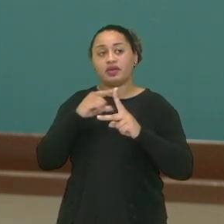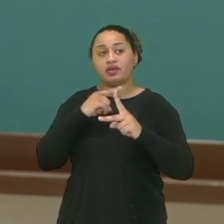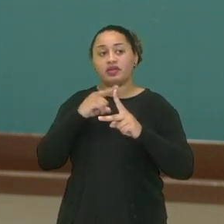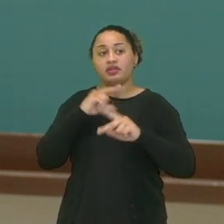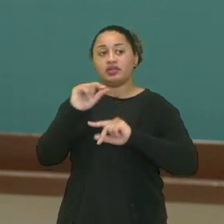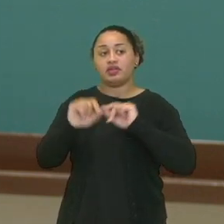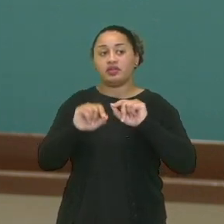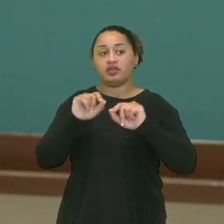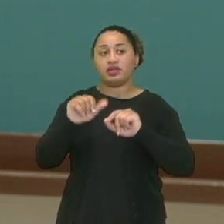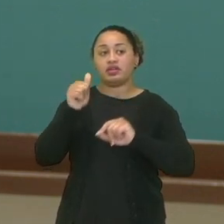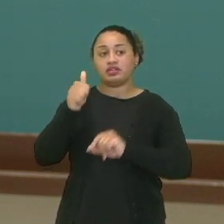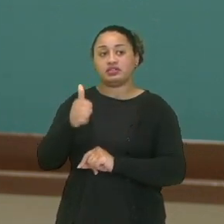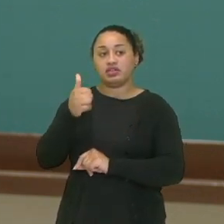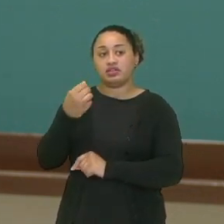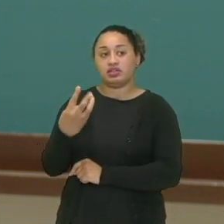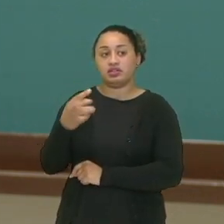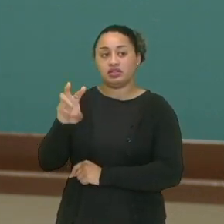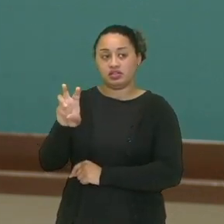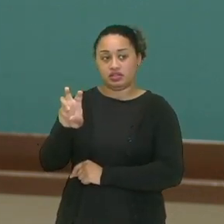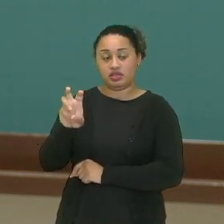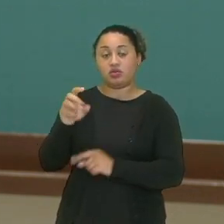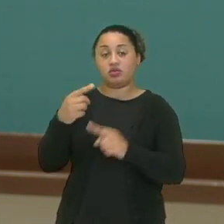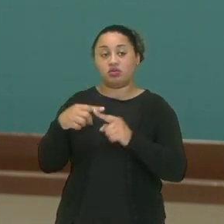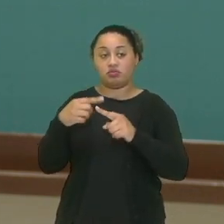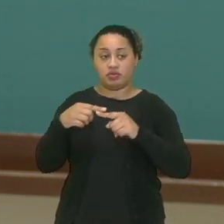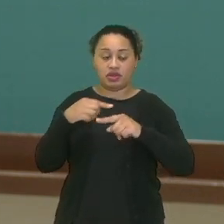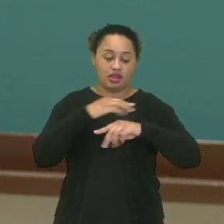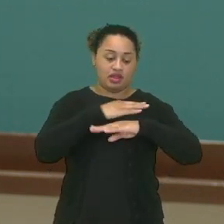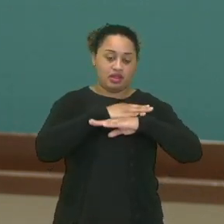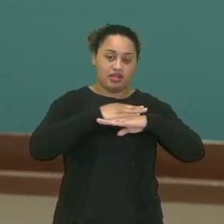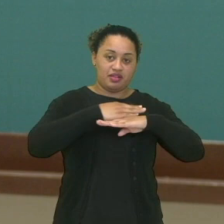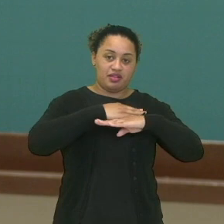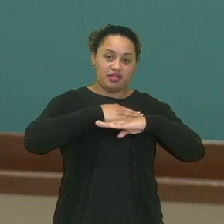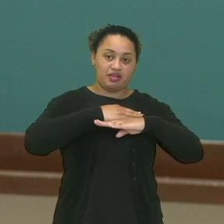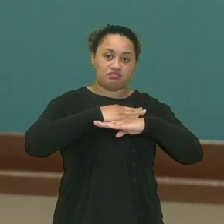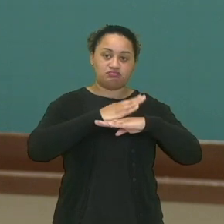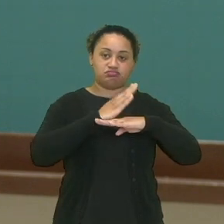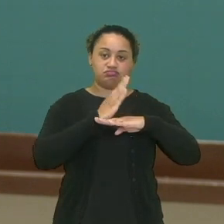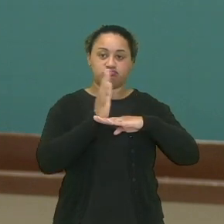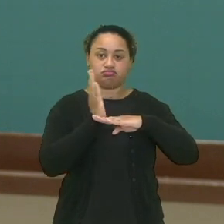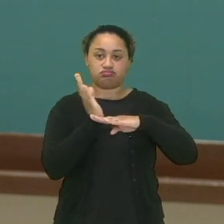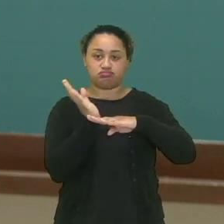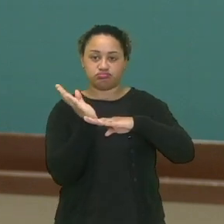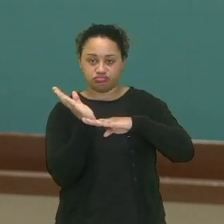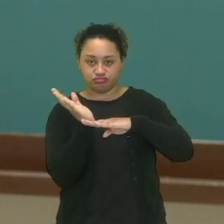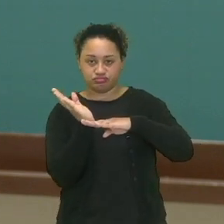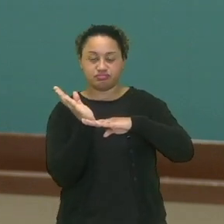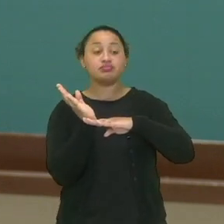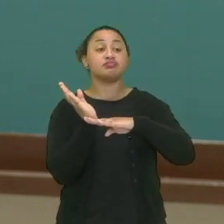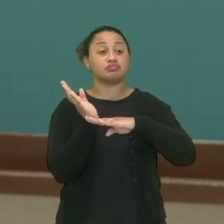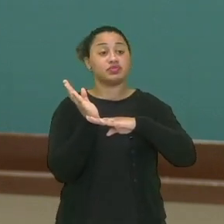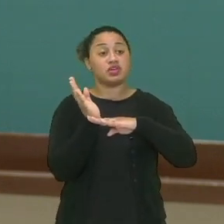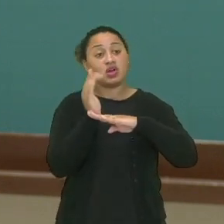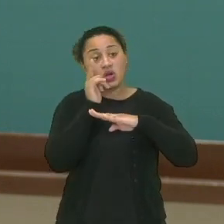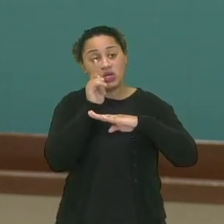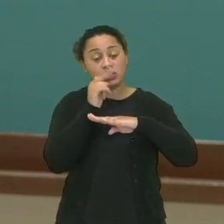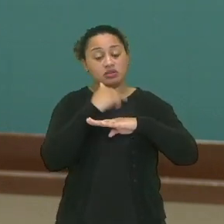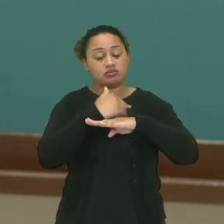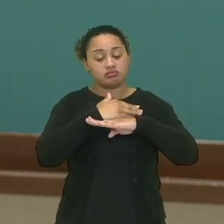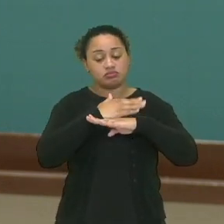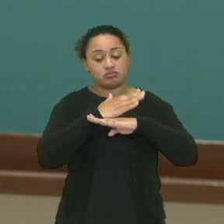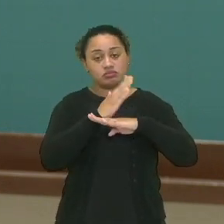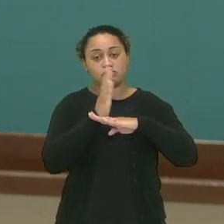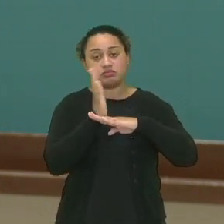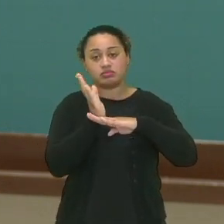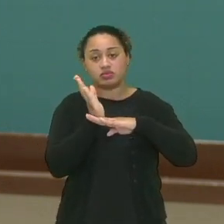aqui, ele é de 135, olha lá. Então, ele tá aqui, a gente encaixou ele no vértice e vamos verificar aqui onde que ele